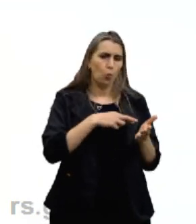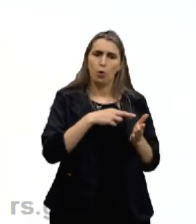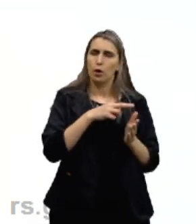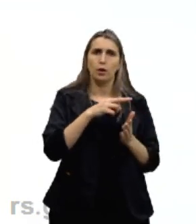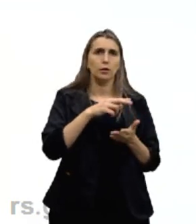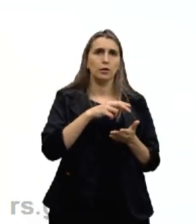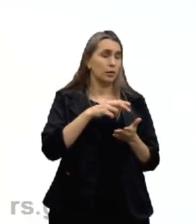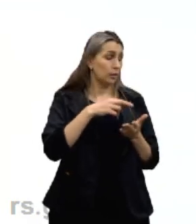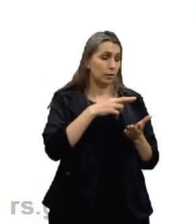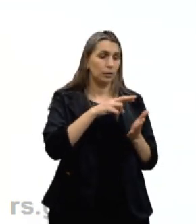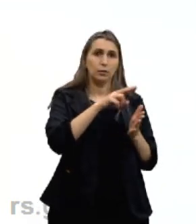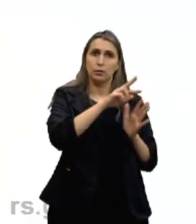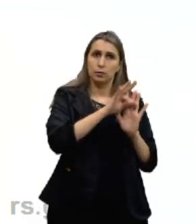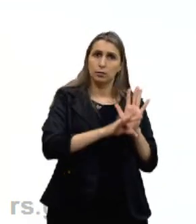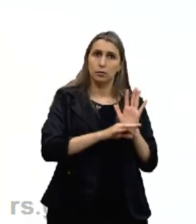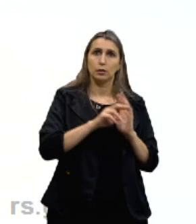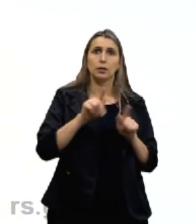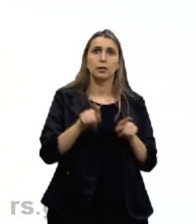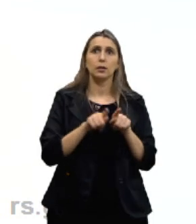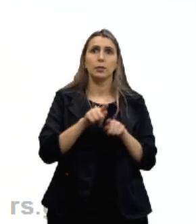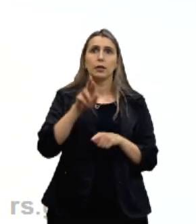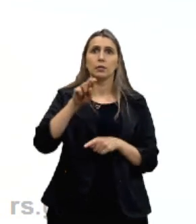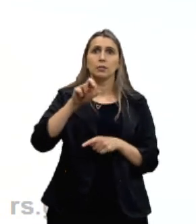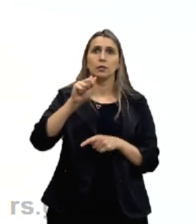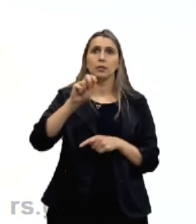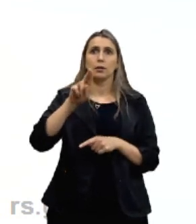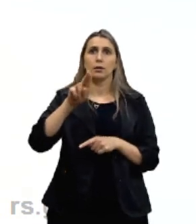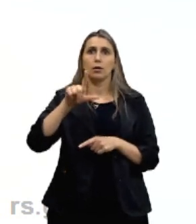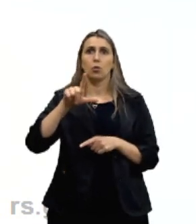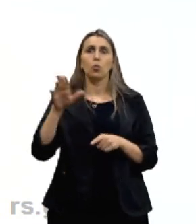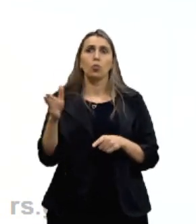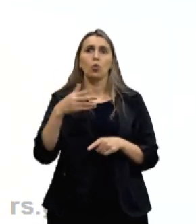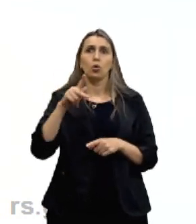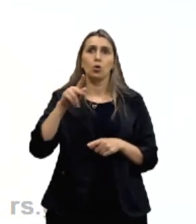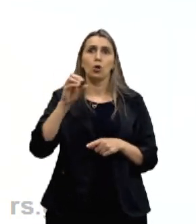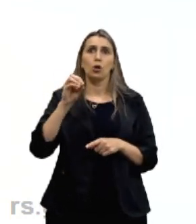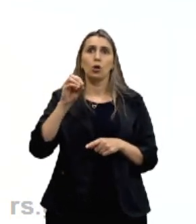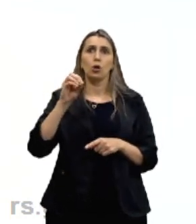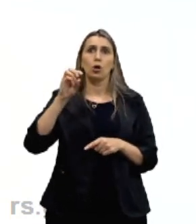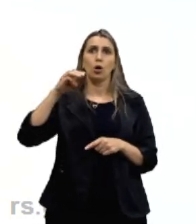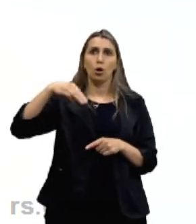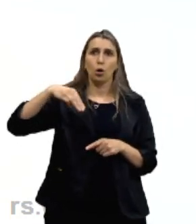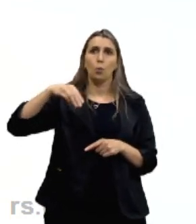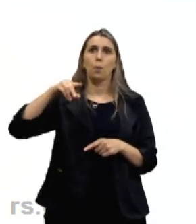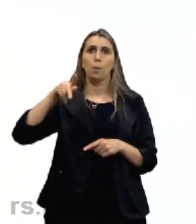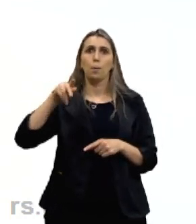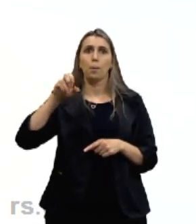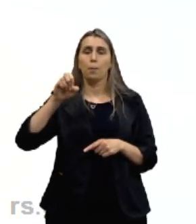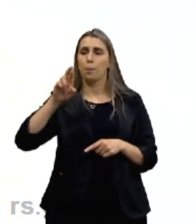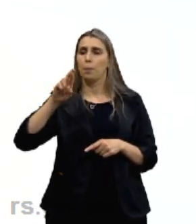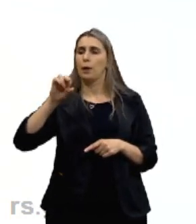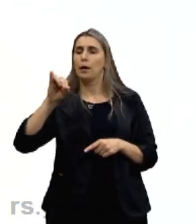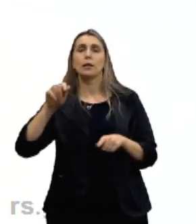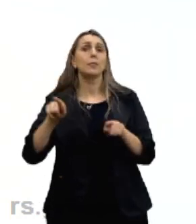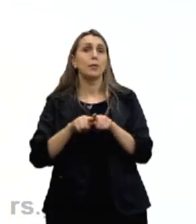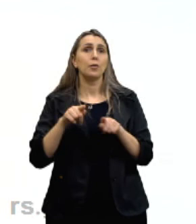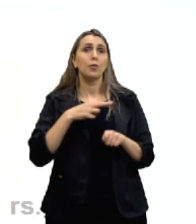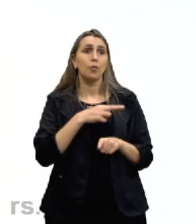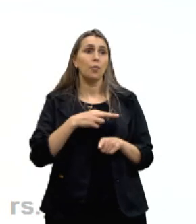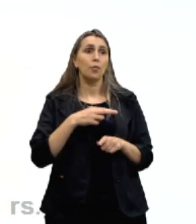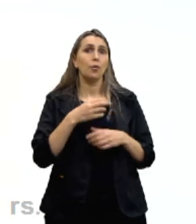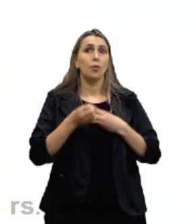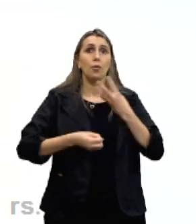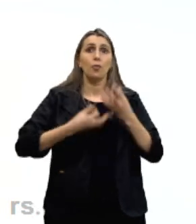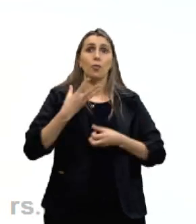poesias quanto do Raul Pompéia tá porque o Raul Pompéia tá aqui mas ele também pode ser um romance impressionista né que vai